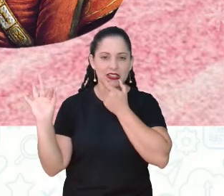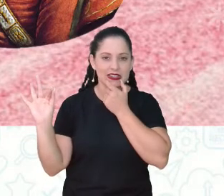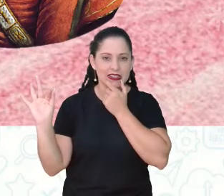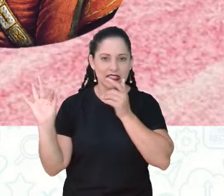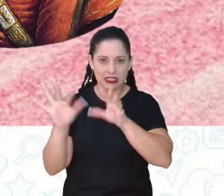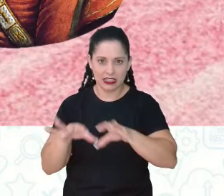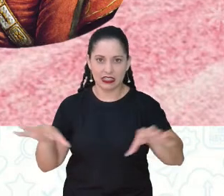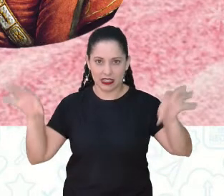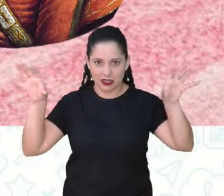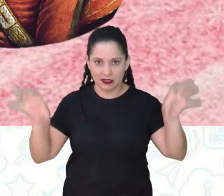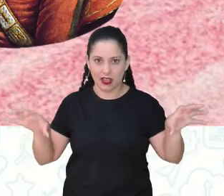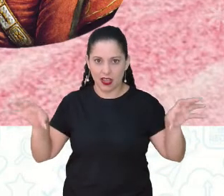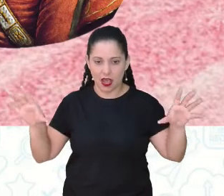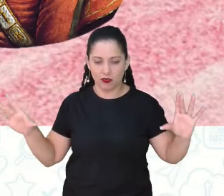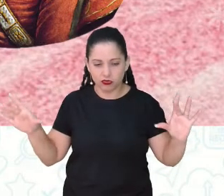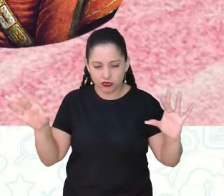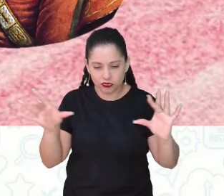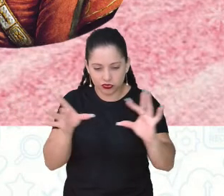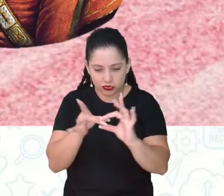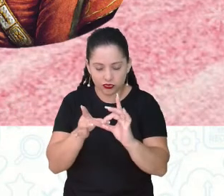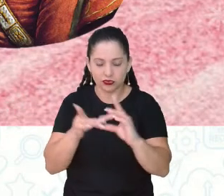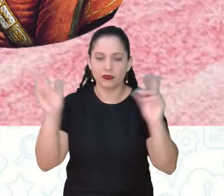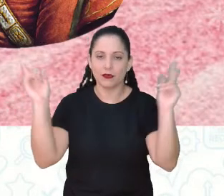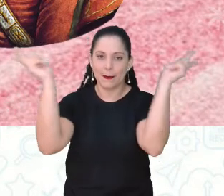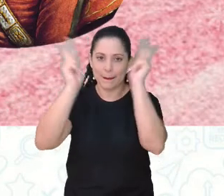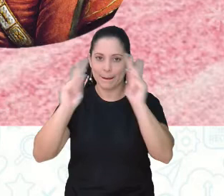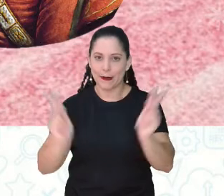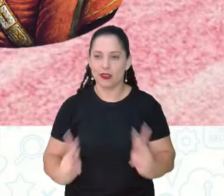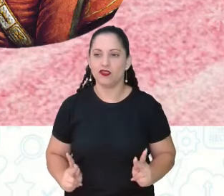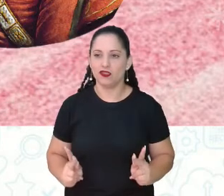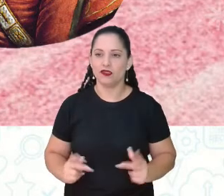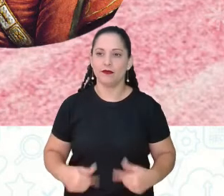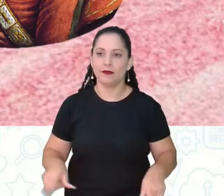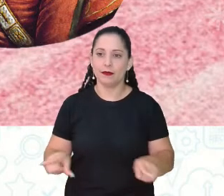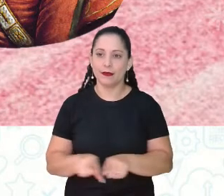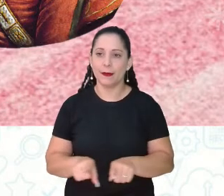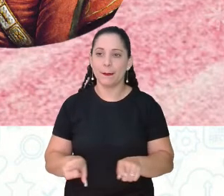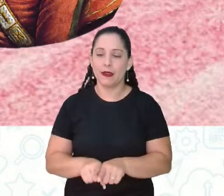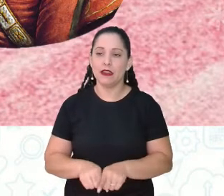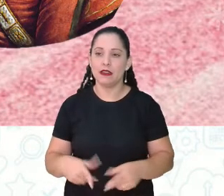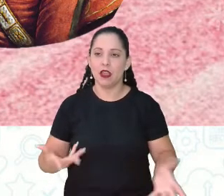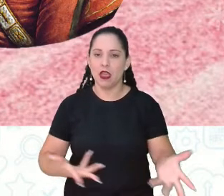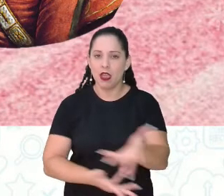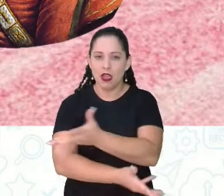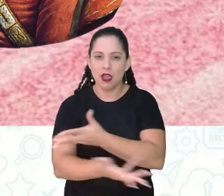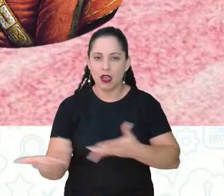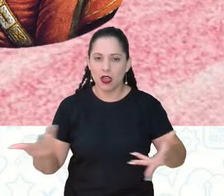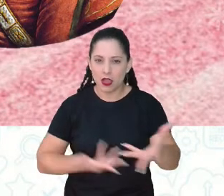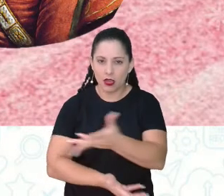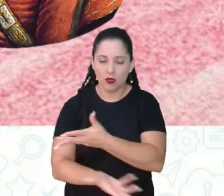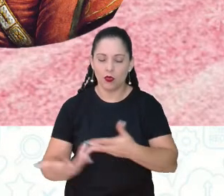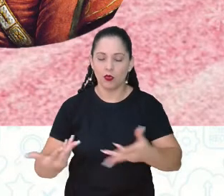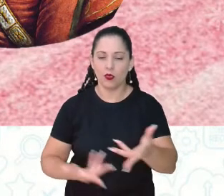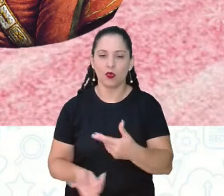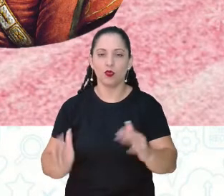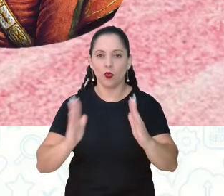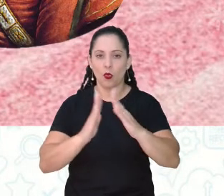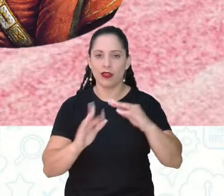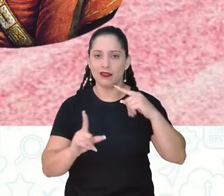nesse momento, restabelecer acordo com a igreja, o Papa Pio